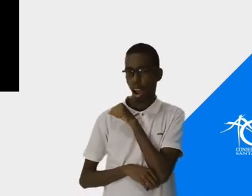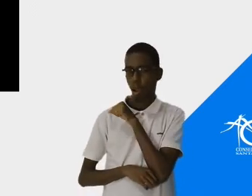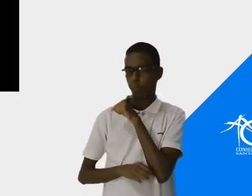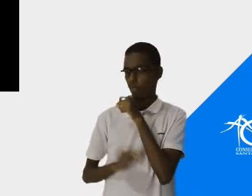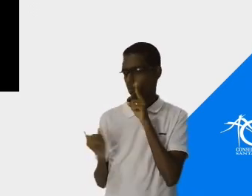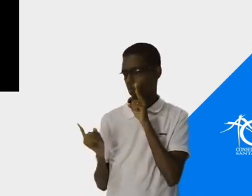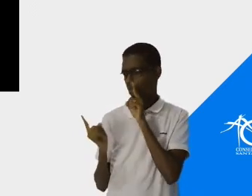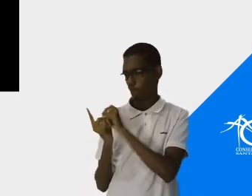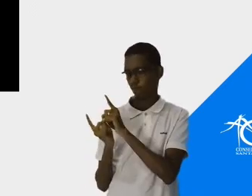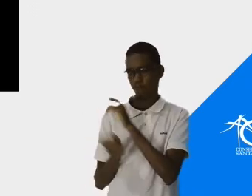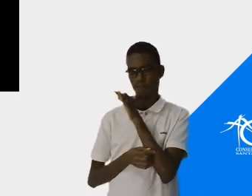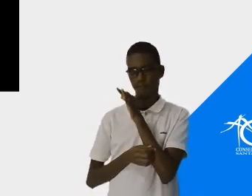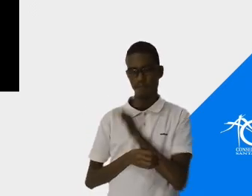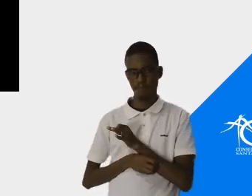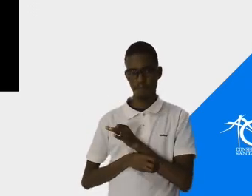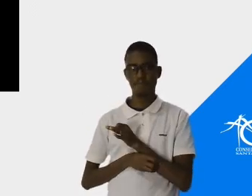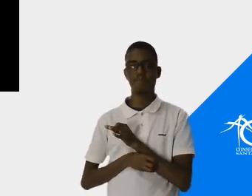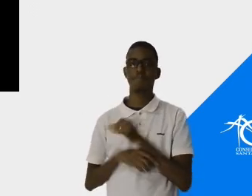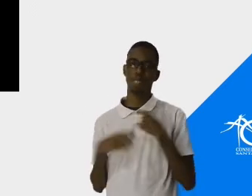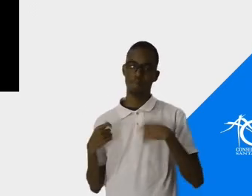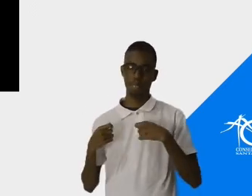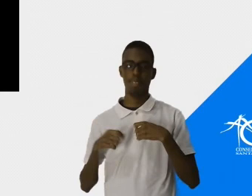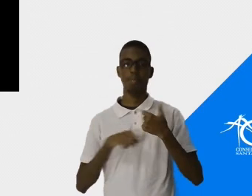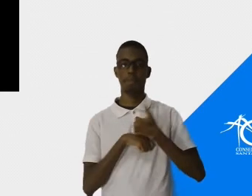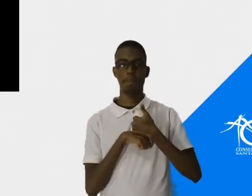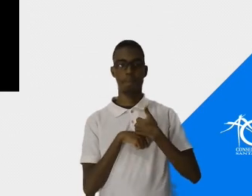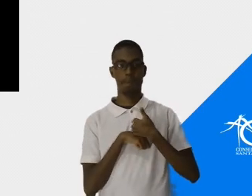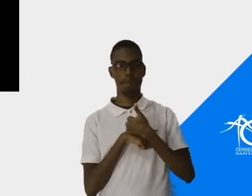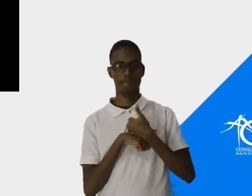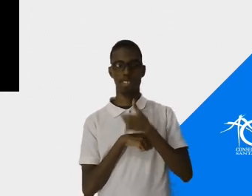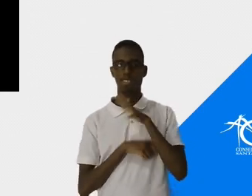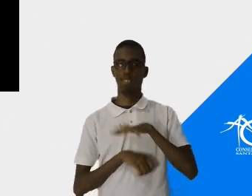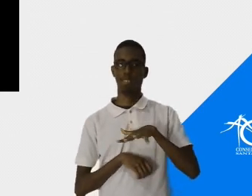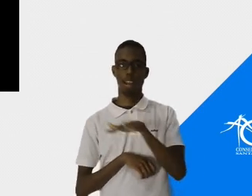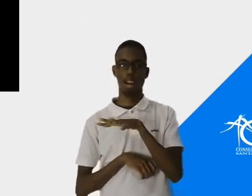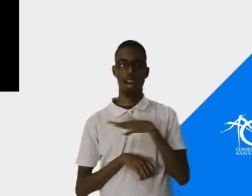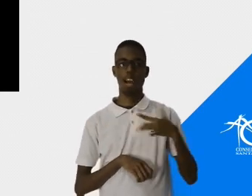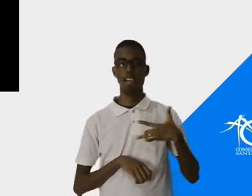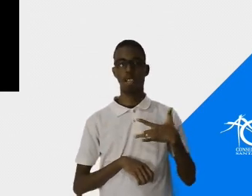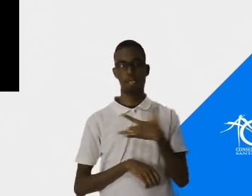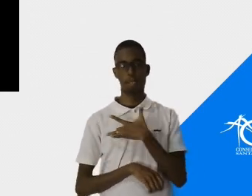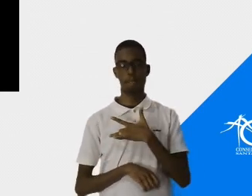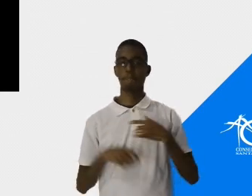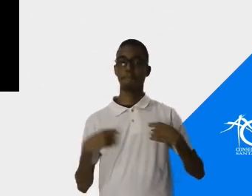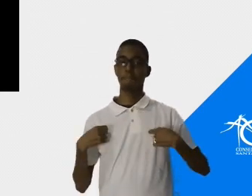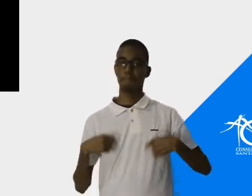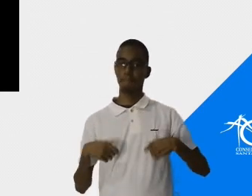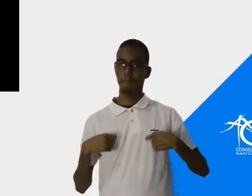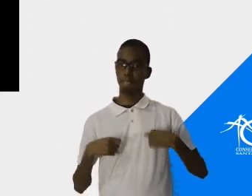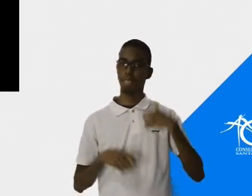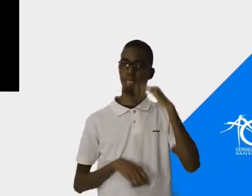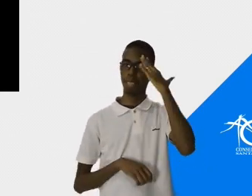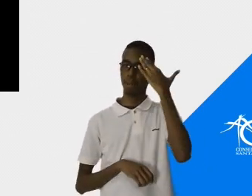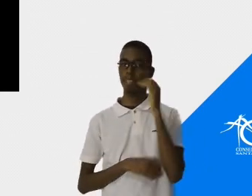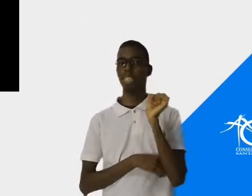tá? Como um profissional da área de saúde, precisa bater o martelo, sim e não.